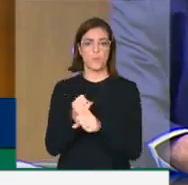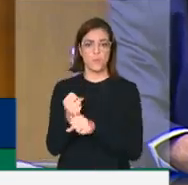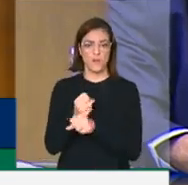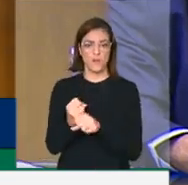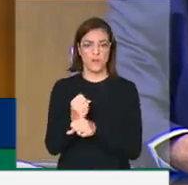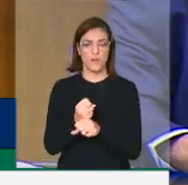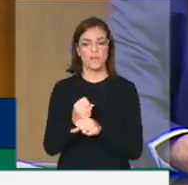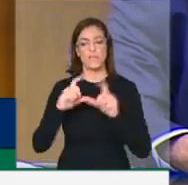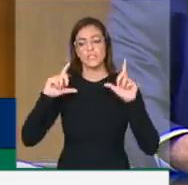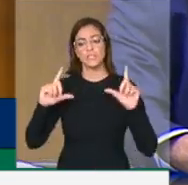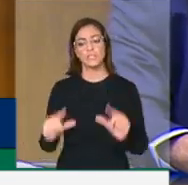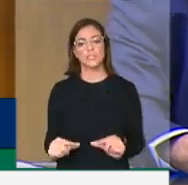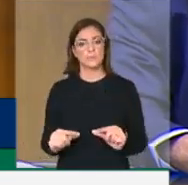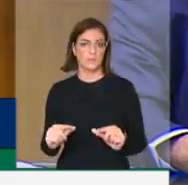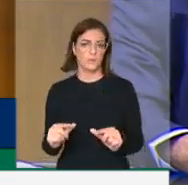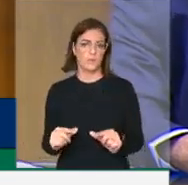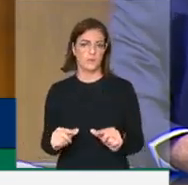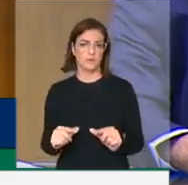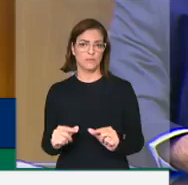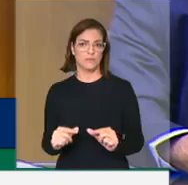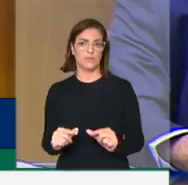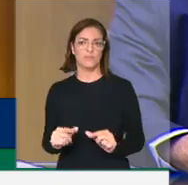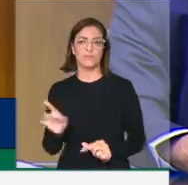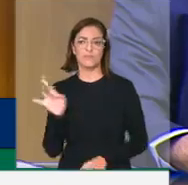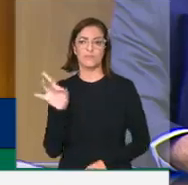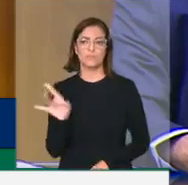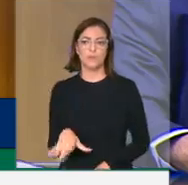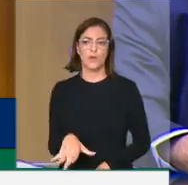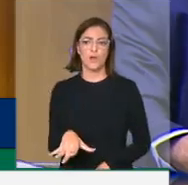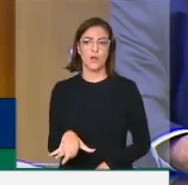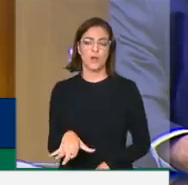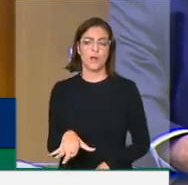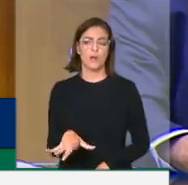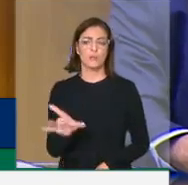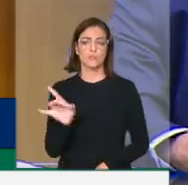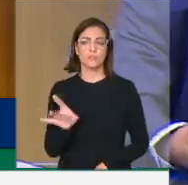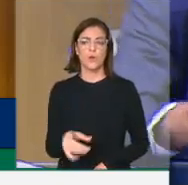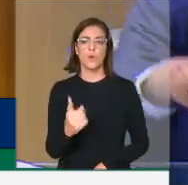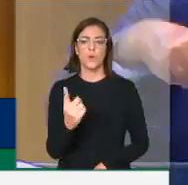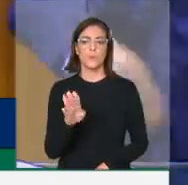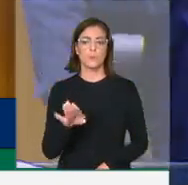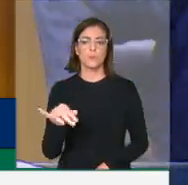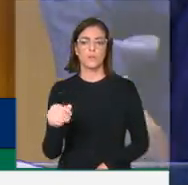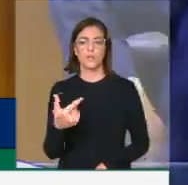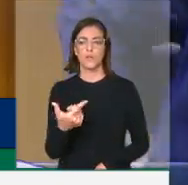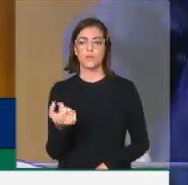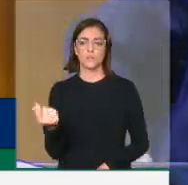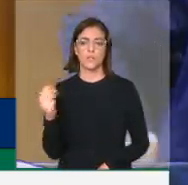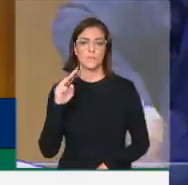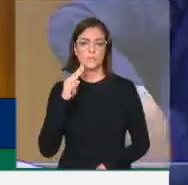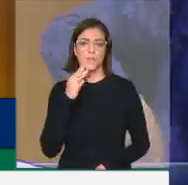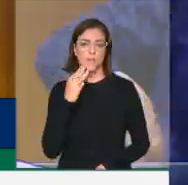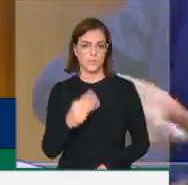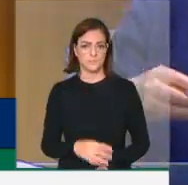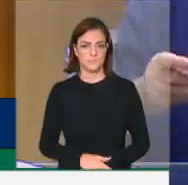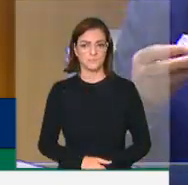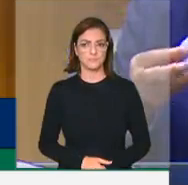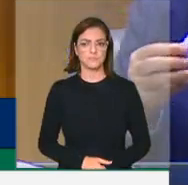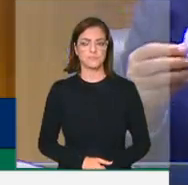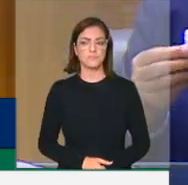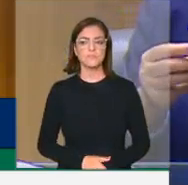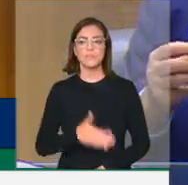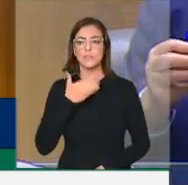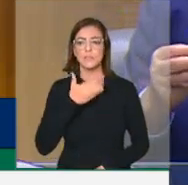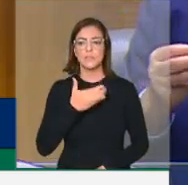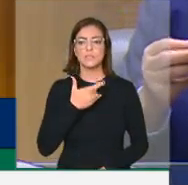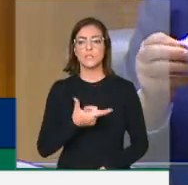governo, reduziu esses valores a meros 1 bilhão e 200 milhões. Ainda em